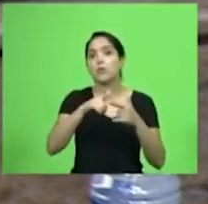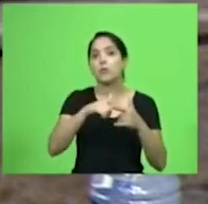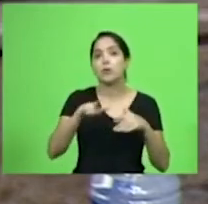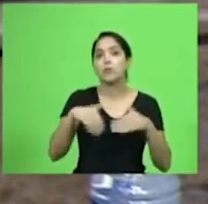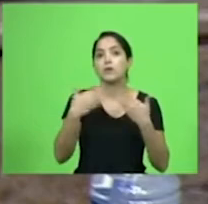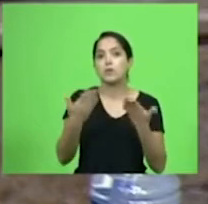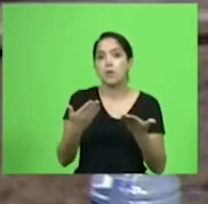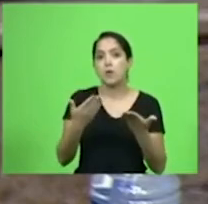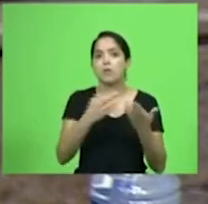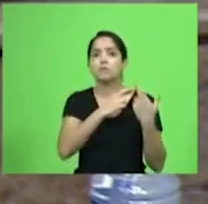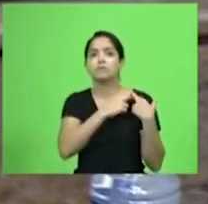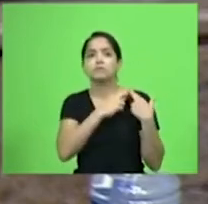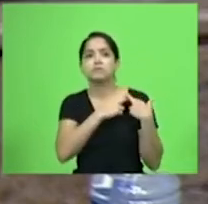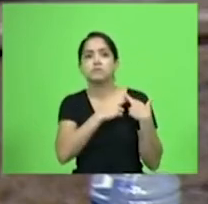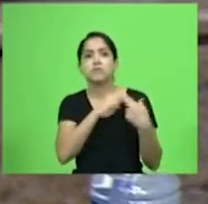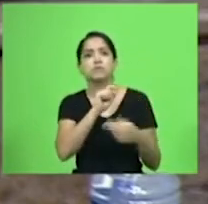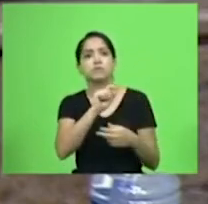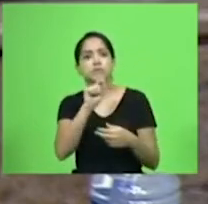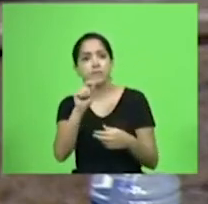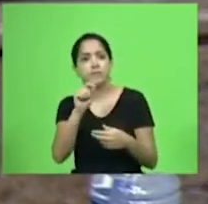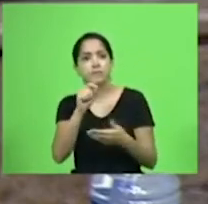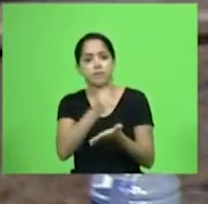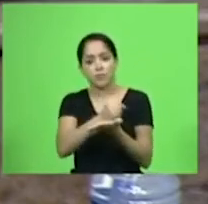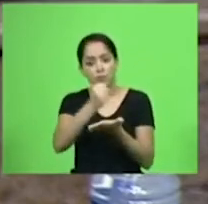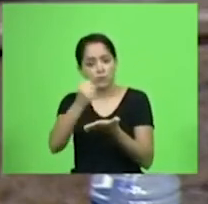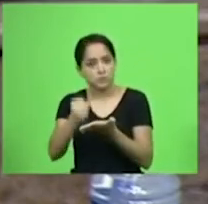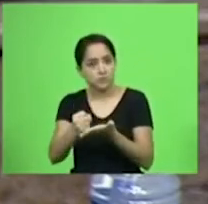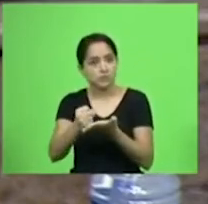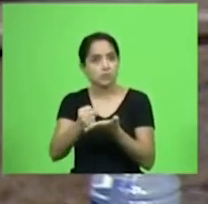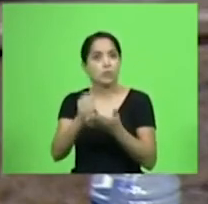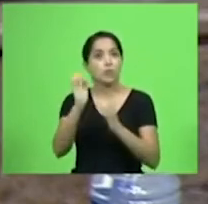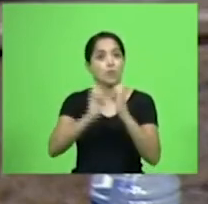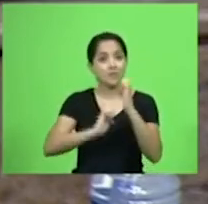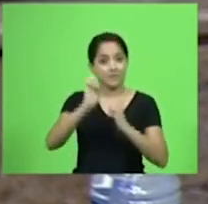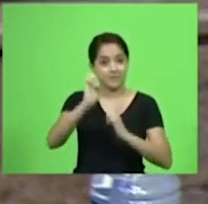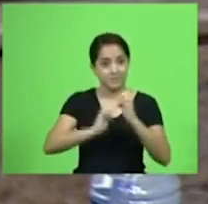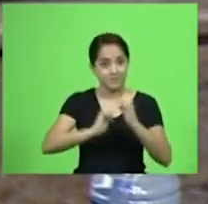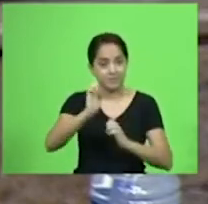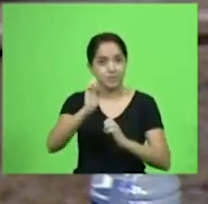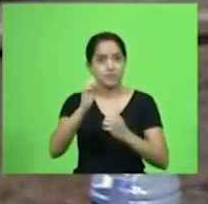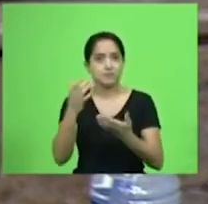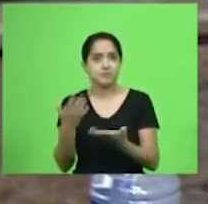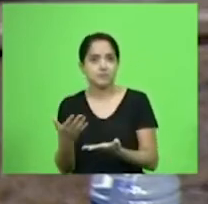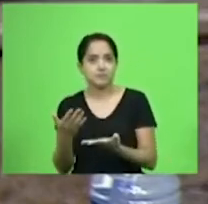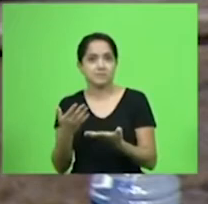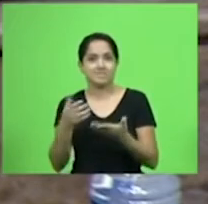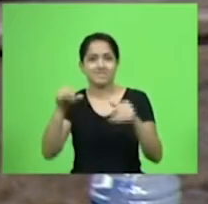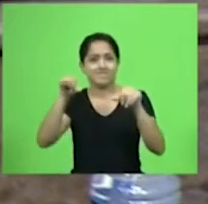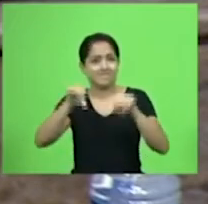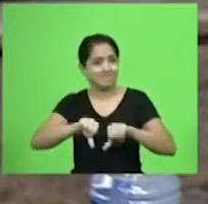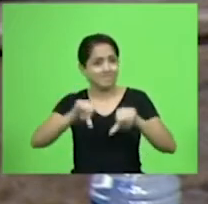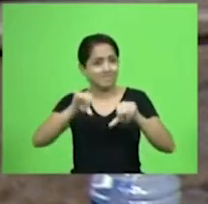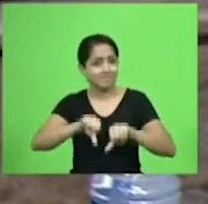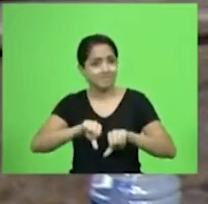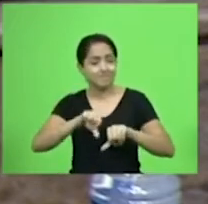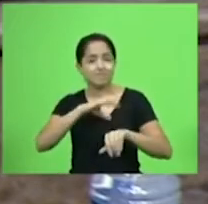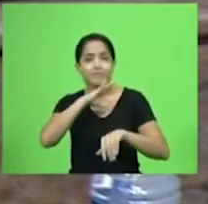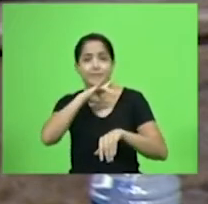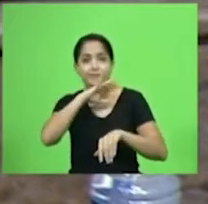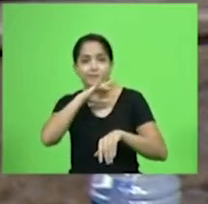foi o irresponsável que fez a contratação de uma empresa com um precedente tão ruim como a